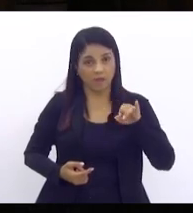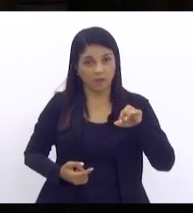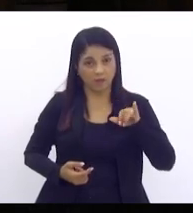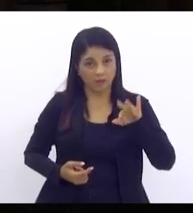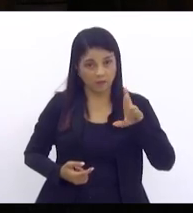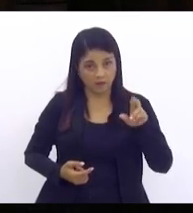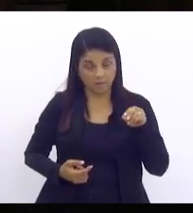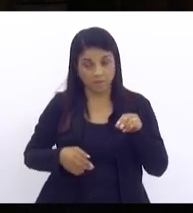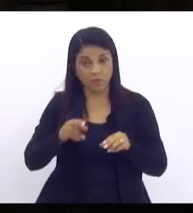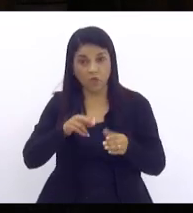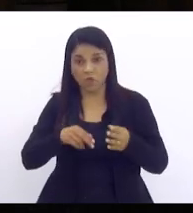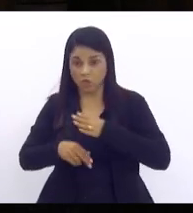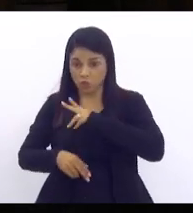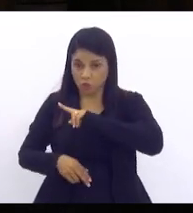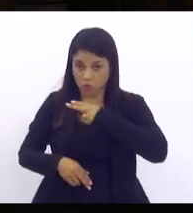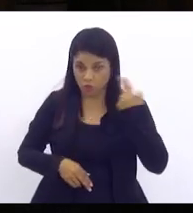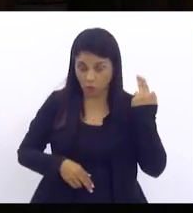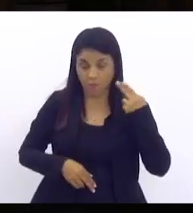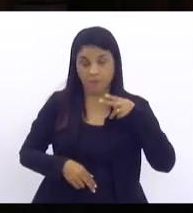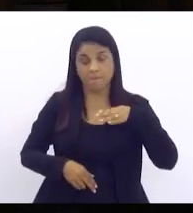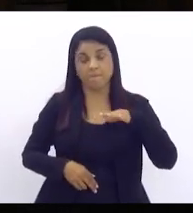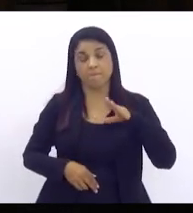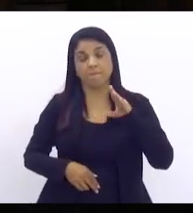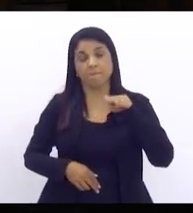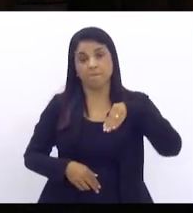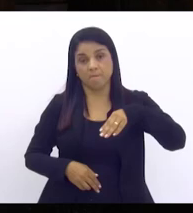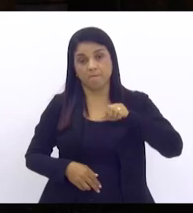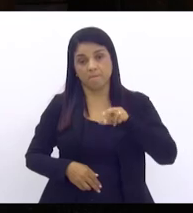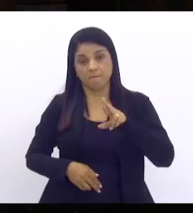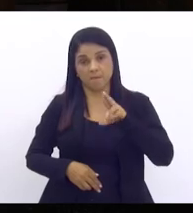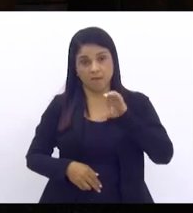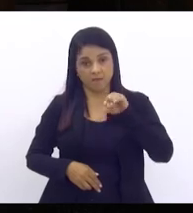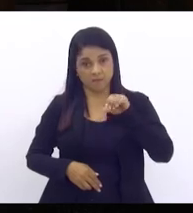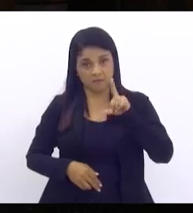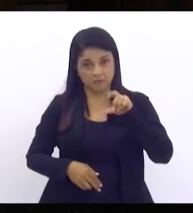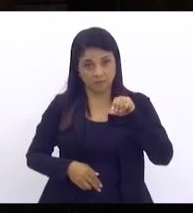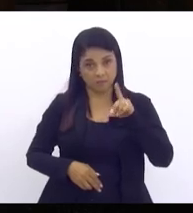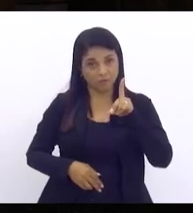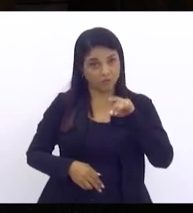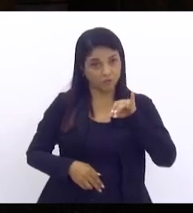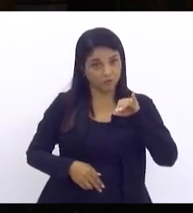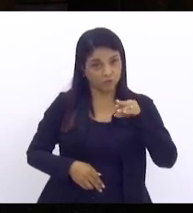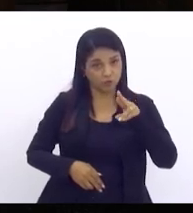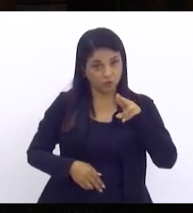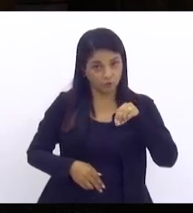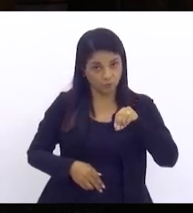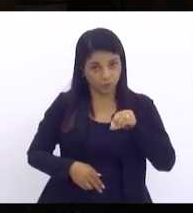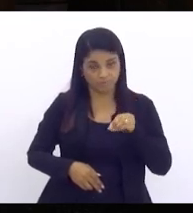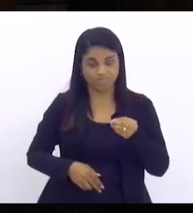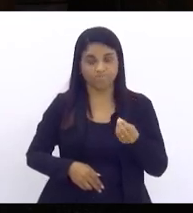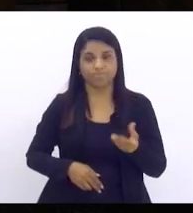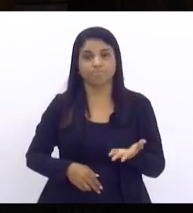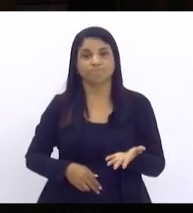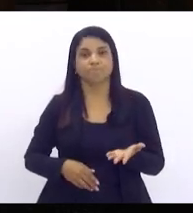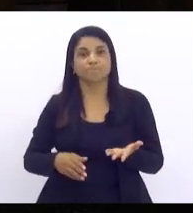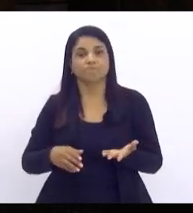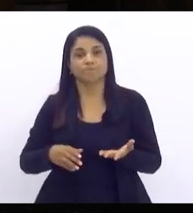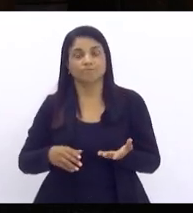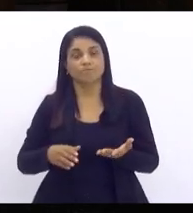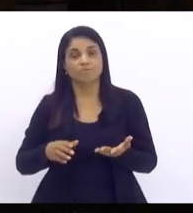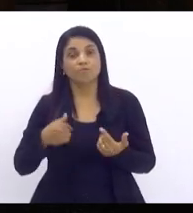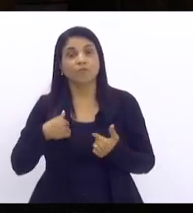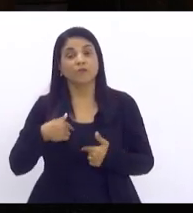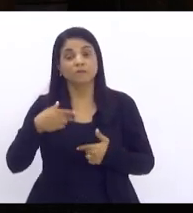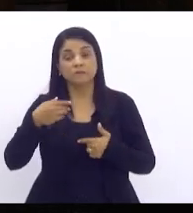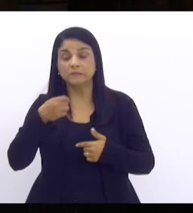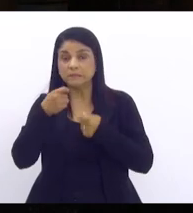que eu carrego o Dino de uma pessoa muito boa. Mas eu quero dizer, ministro, que o senhor falou numa